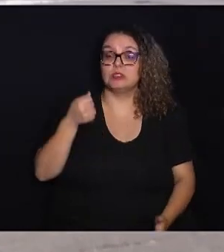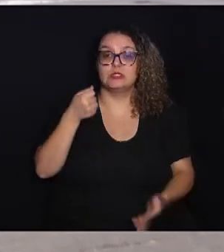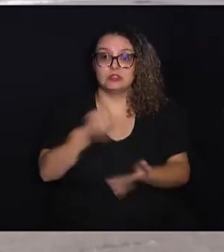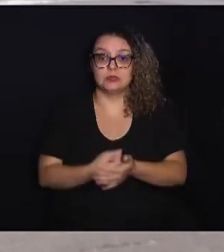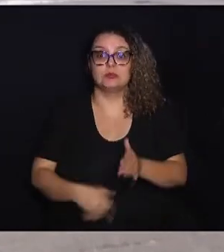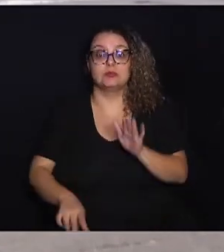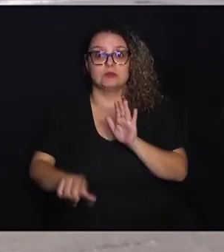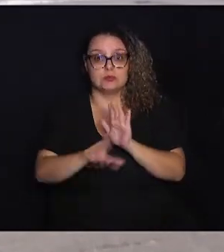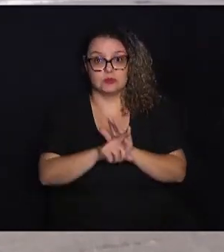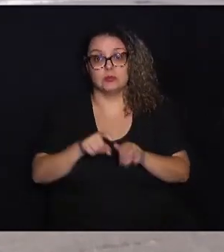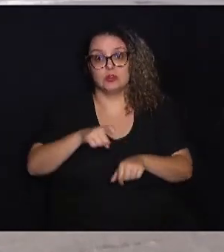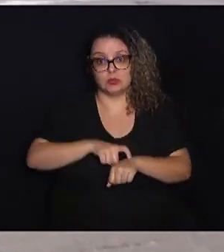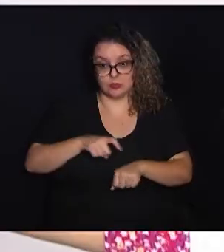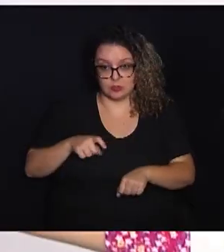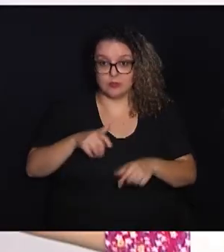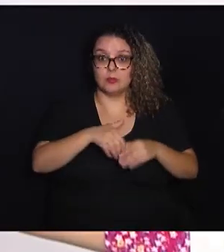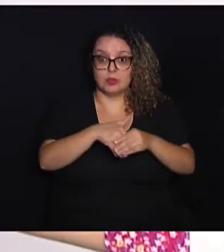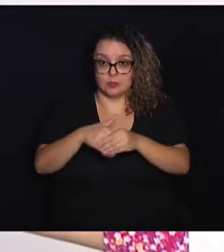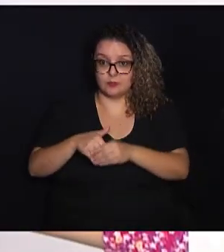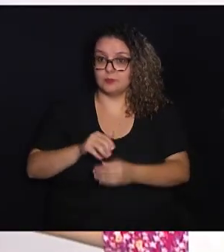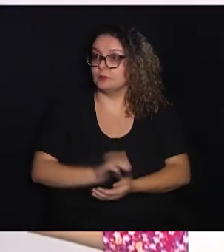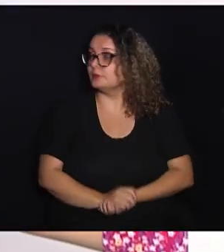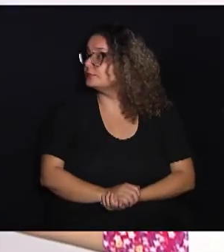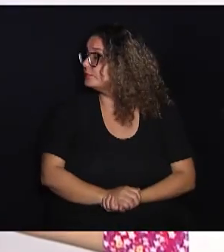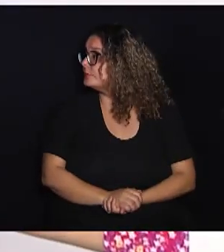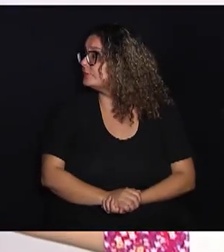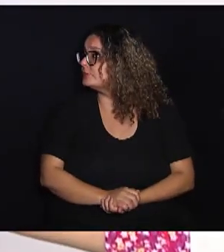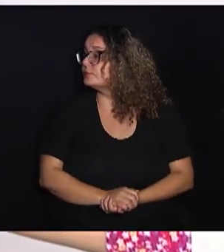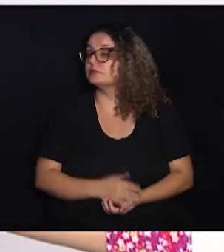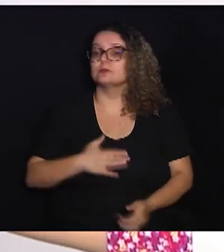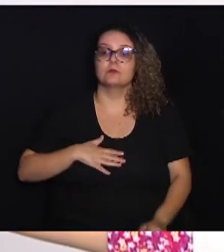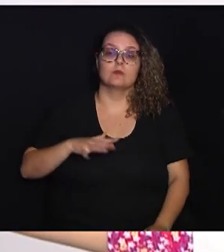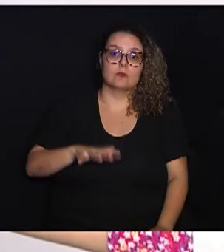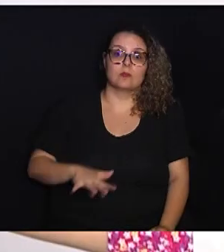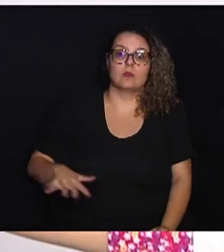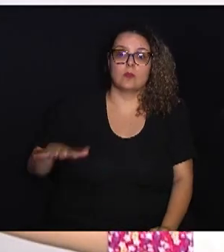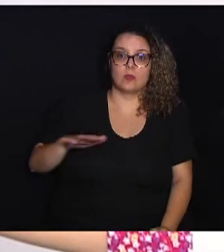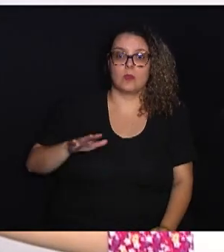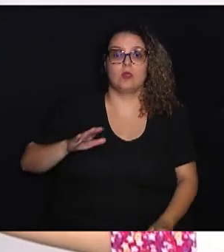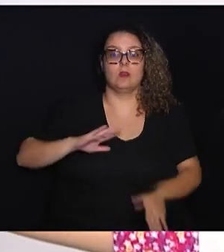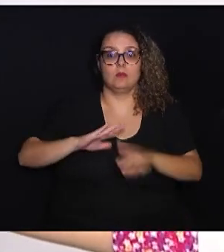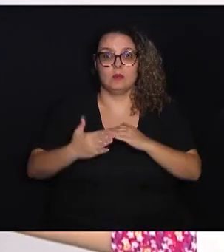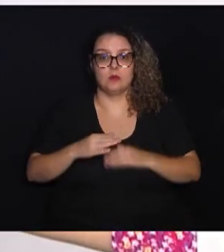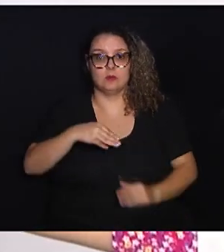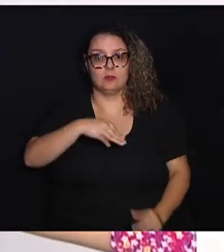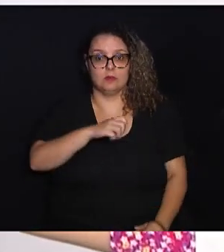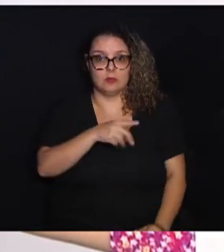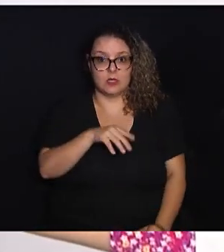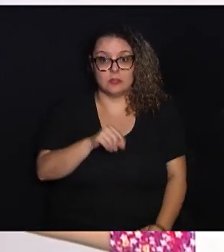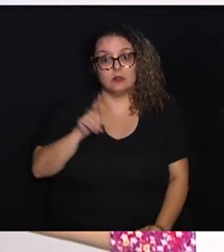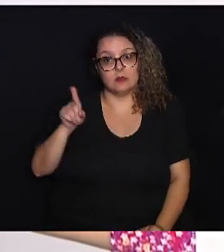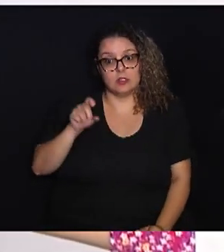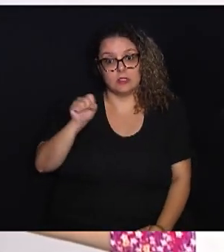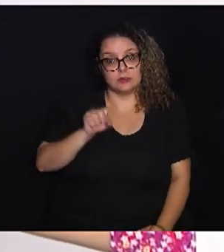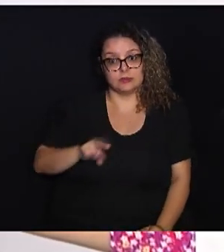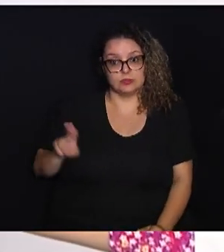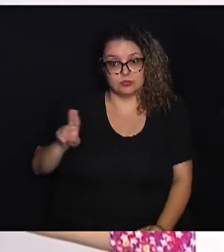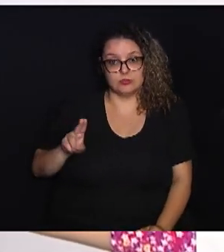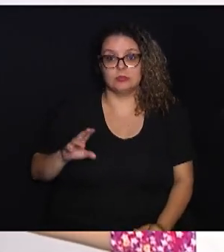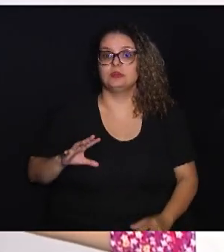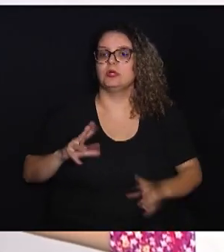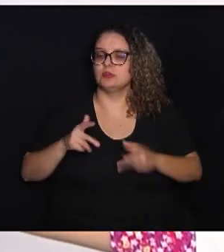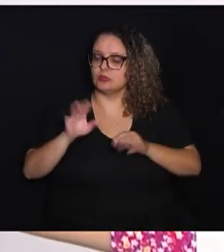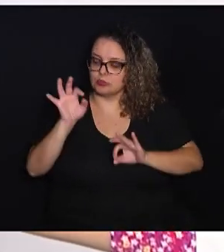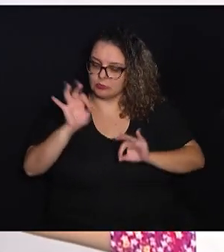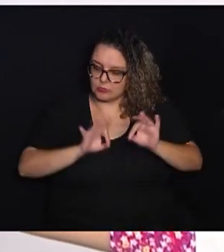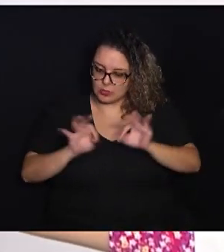lei no momento em que for votar. E minha zona eleitoral fica no bairro do Matão, em Sumaré, já está todo